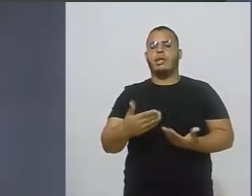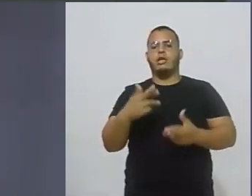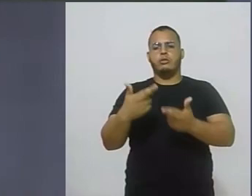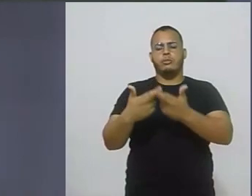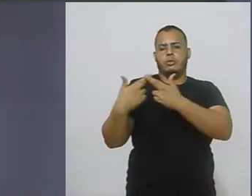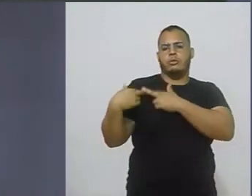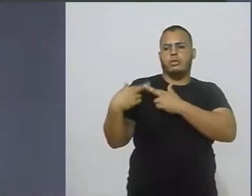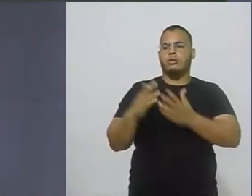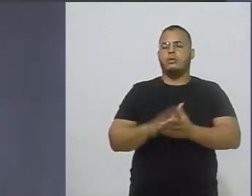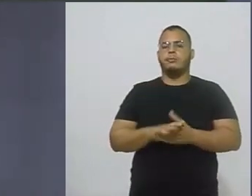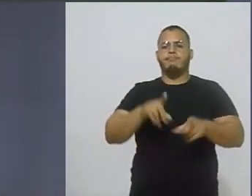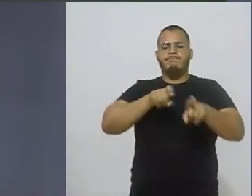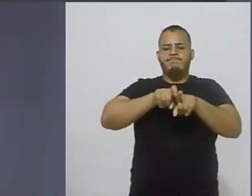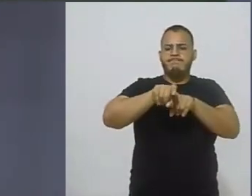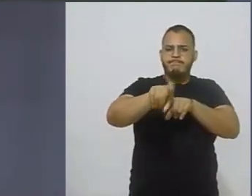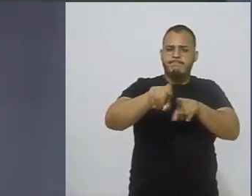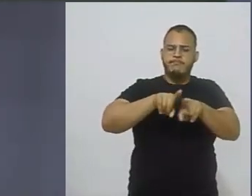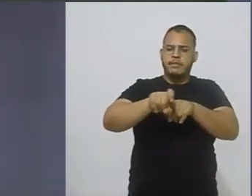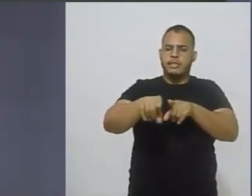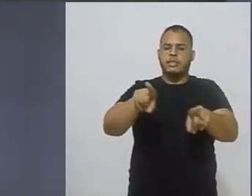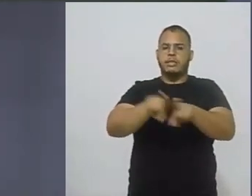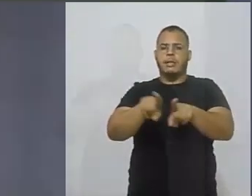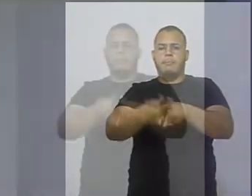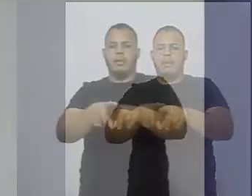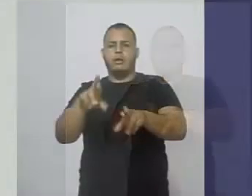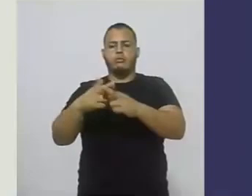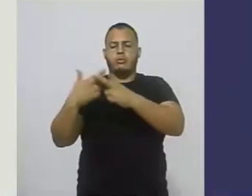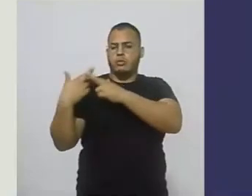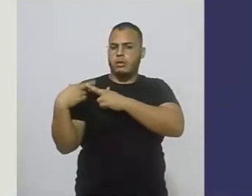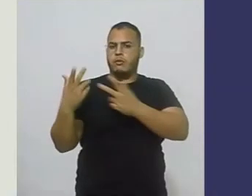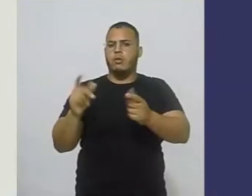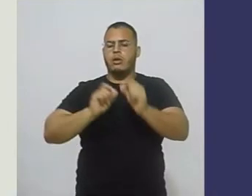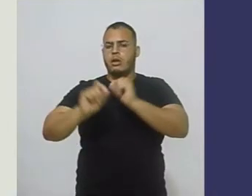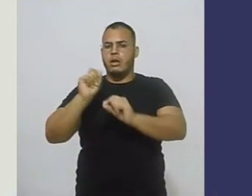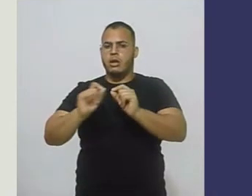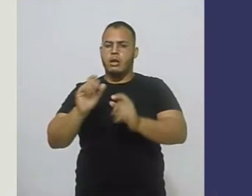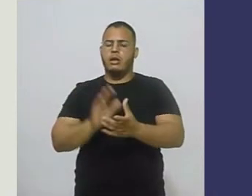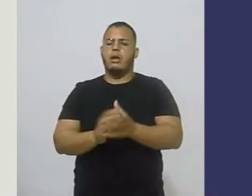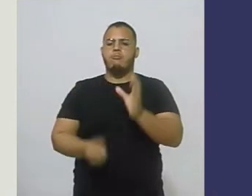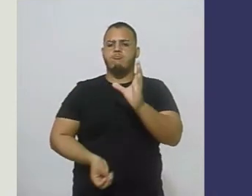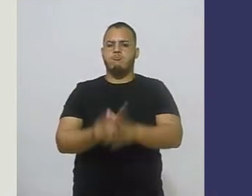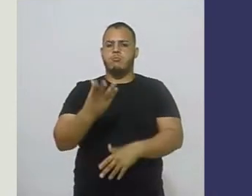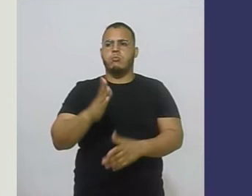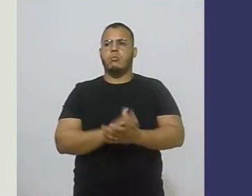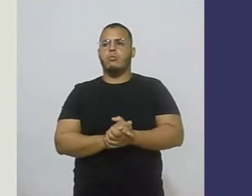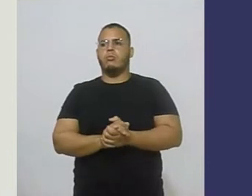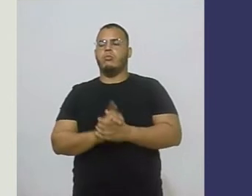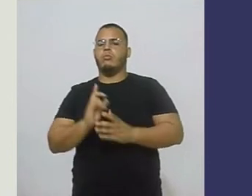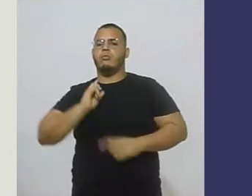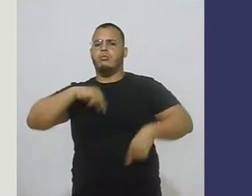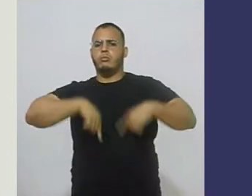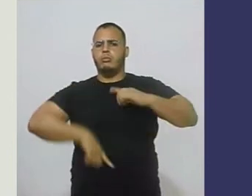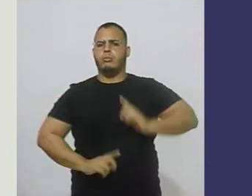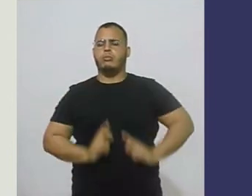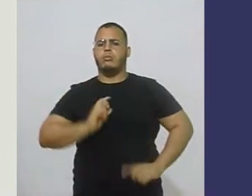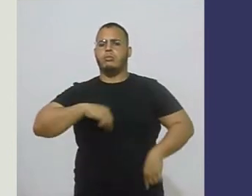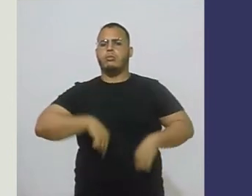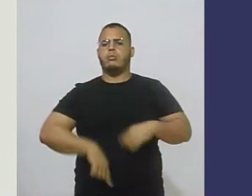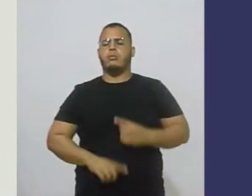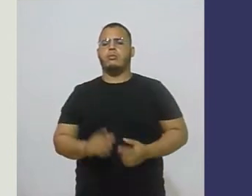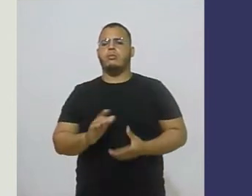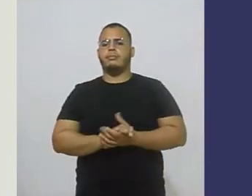do espermatozoide e também são responsáveis aí pela produção de hormônios. Qual